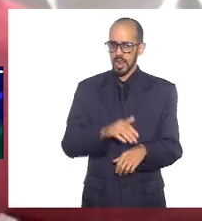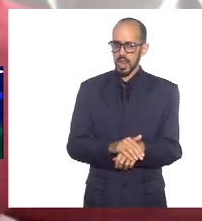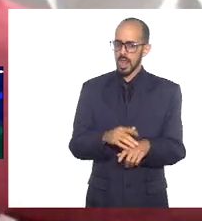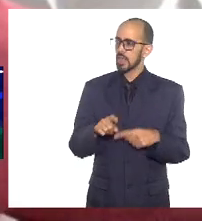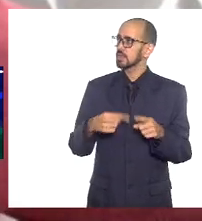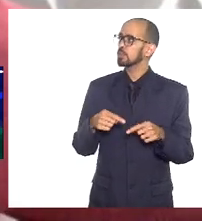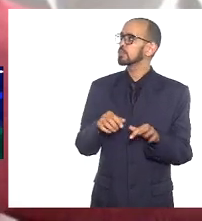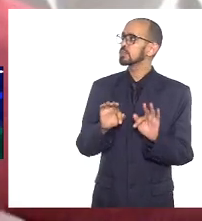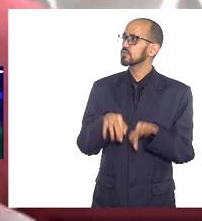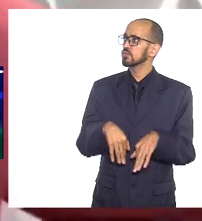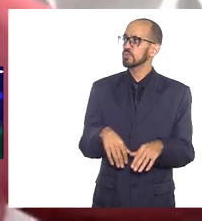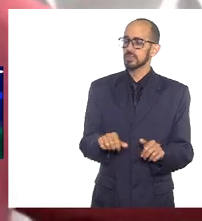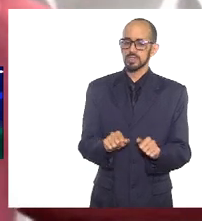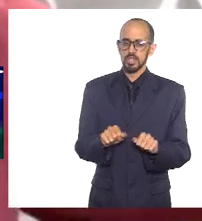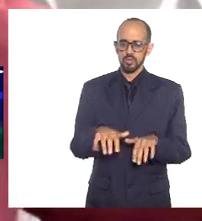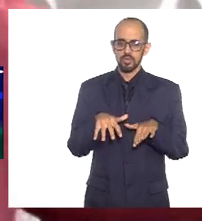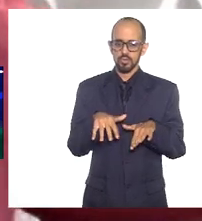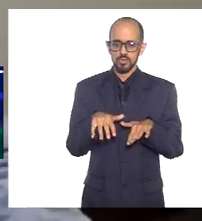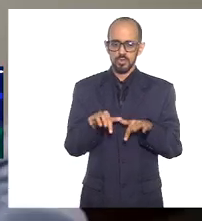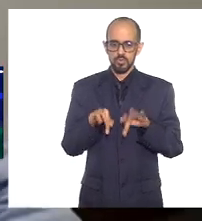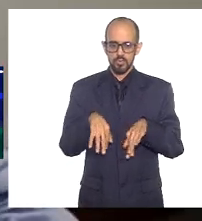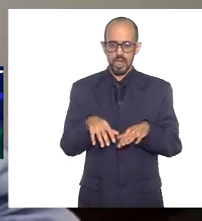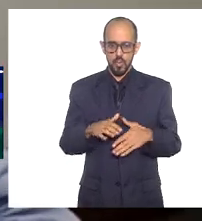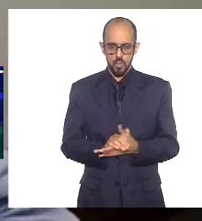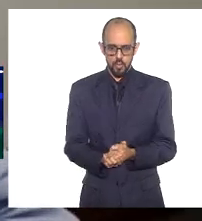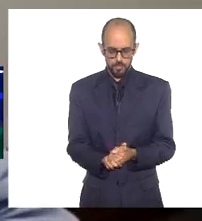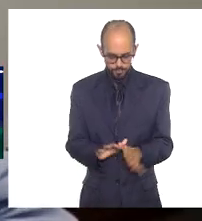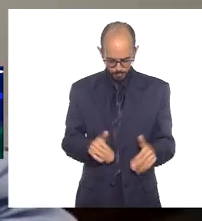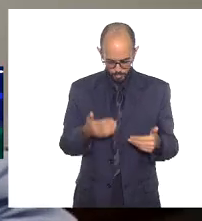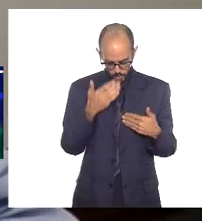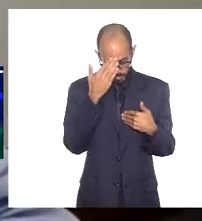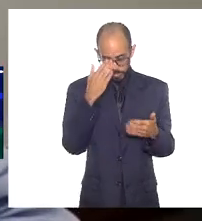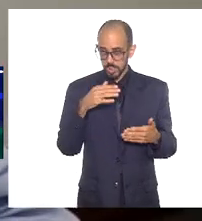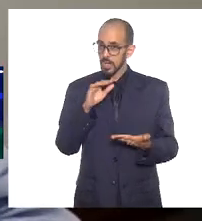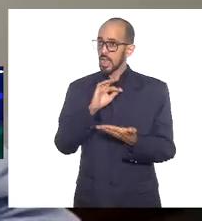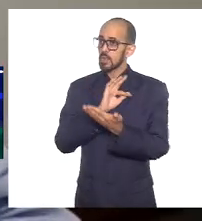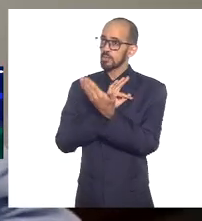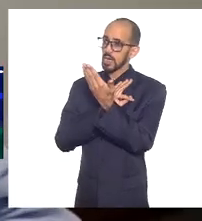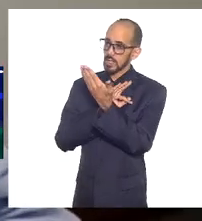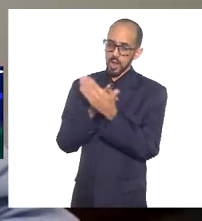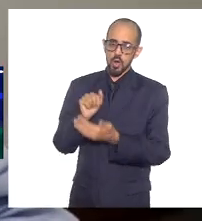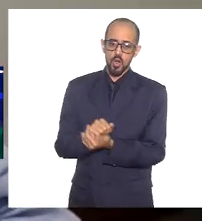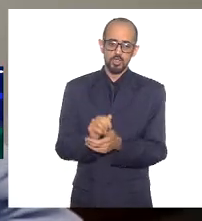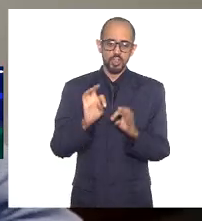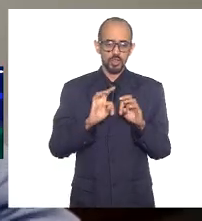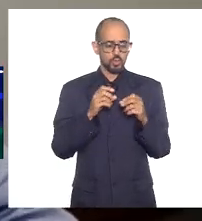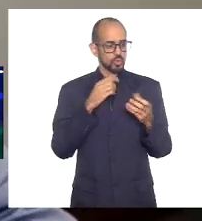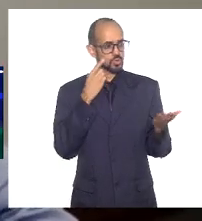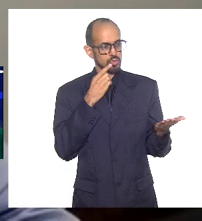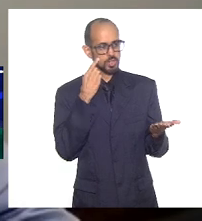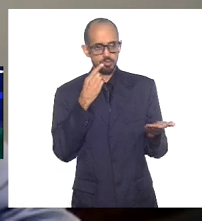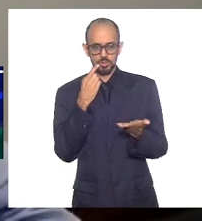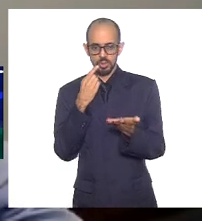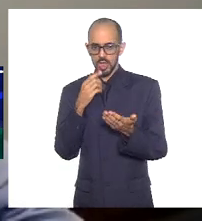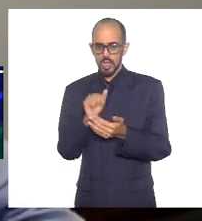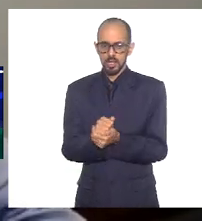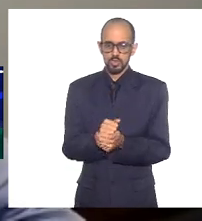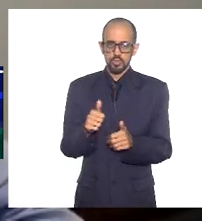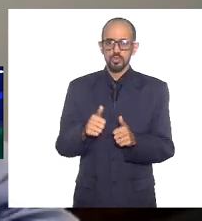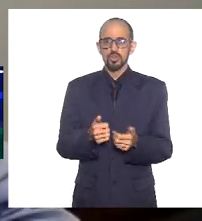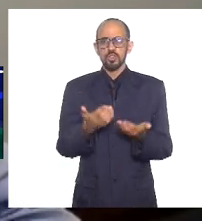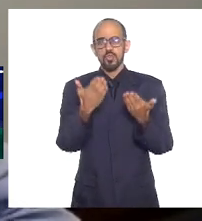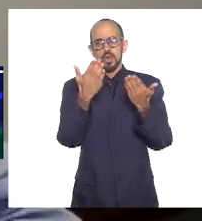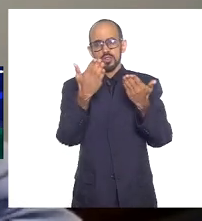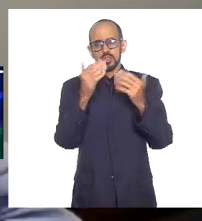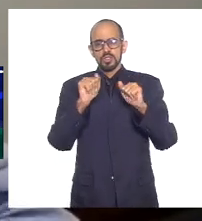encerra-se o expediente final Obrigado deputada Marta Rocha deputados e deputados aqui presentes cidadãos e cidadãs que nos acompanham